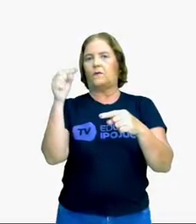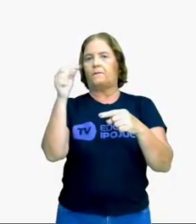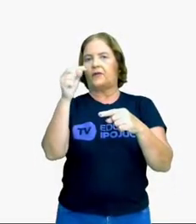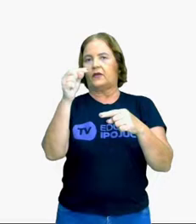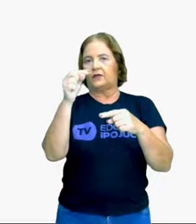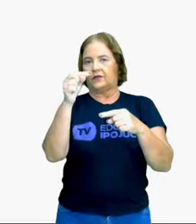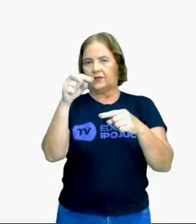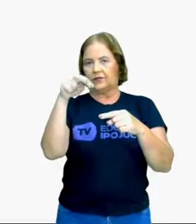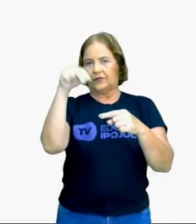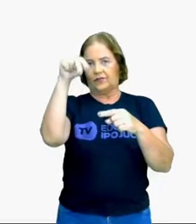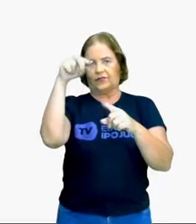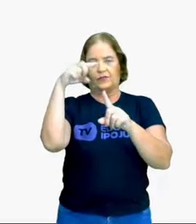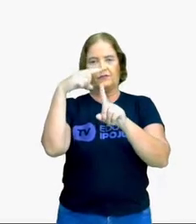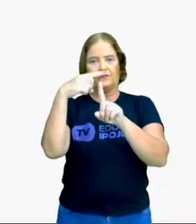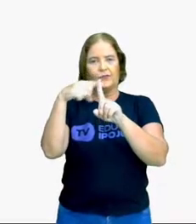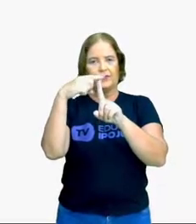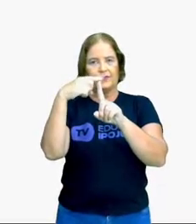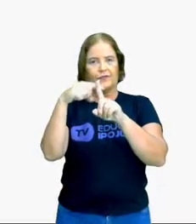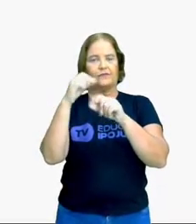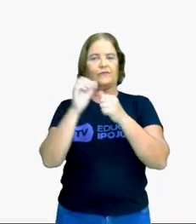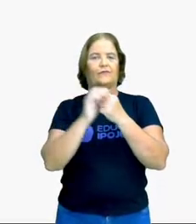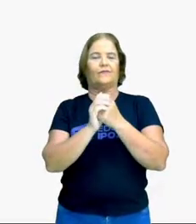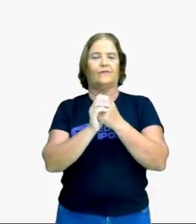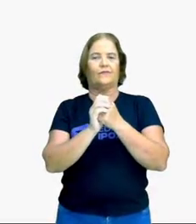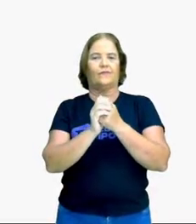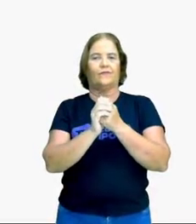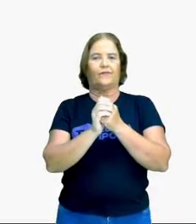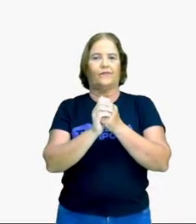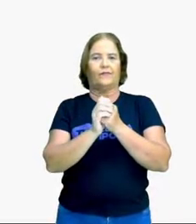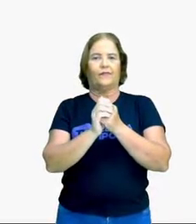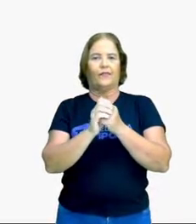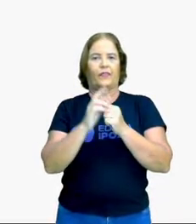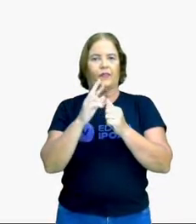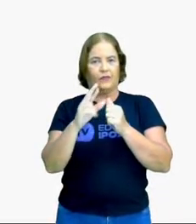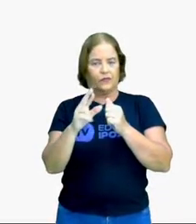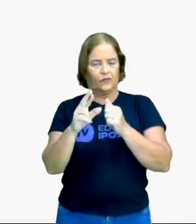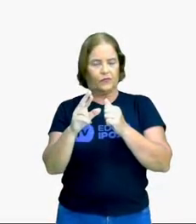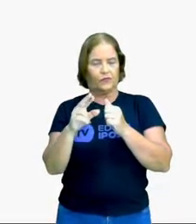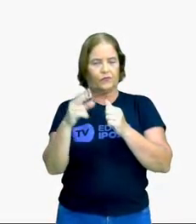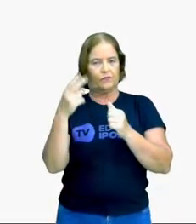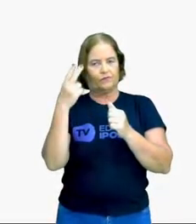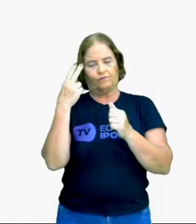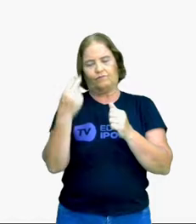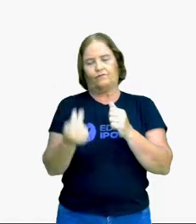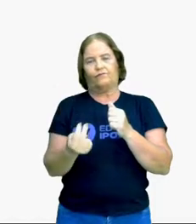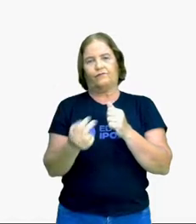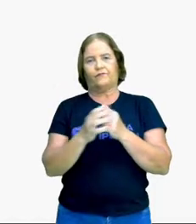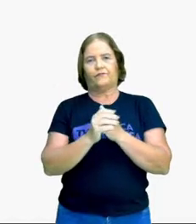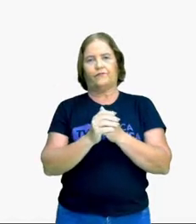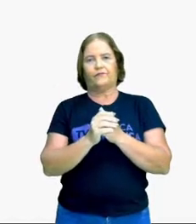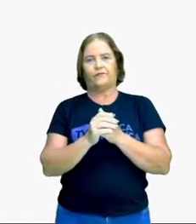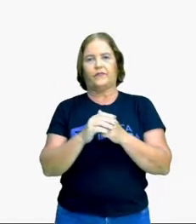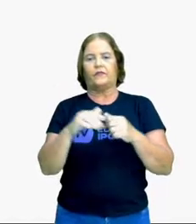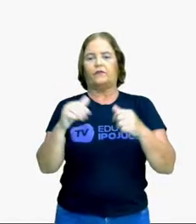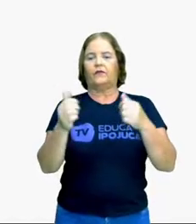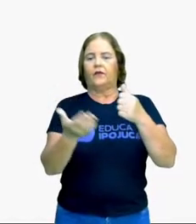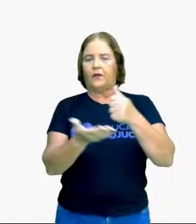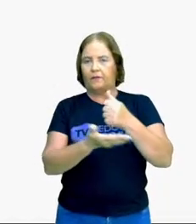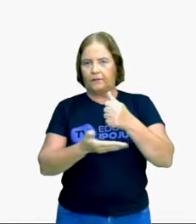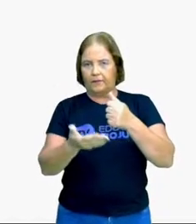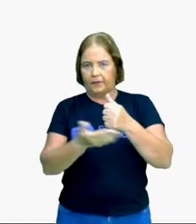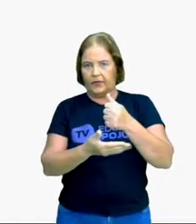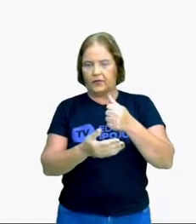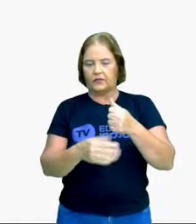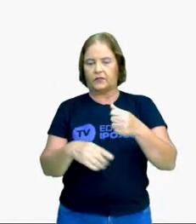passa a ser positivo. Responder naturalmente. Vamos repetir a base